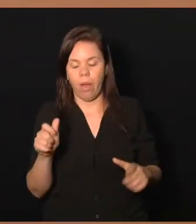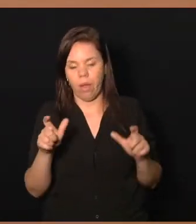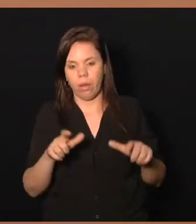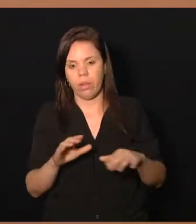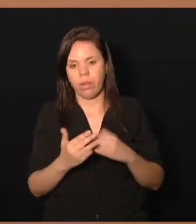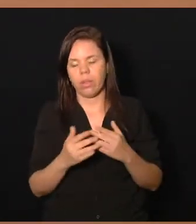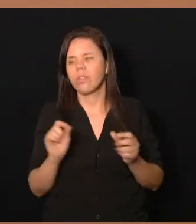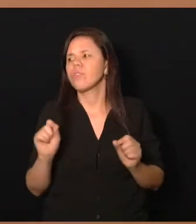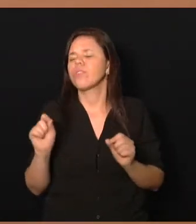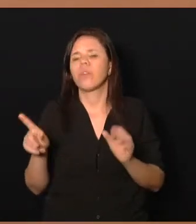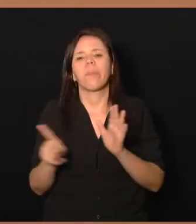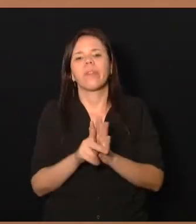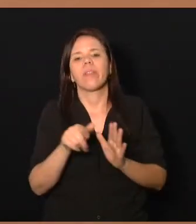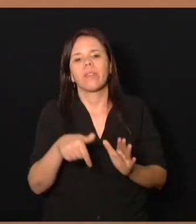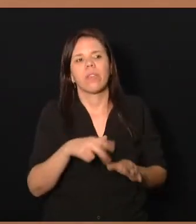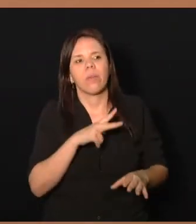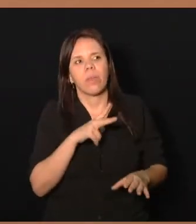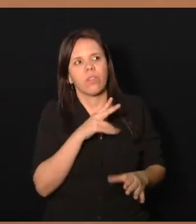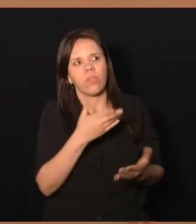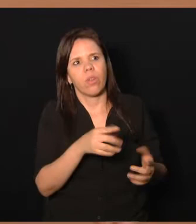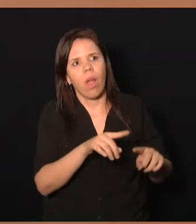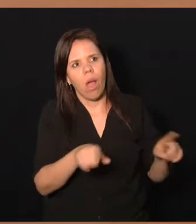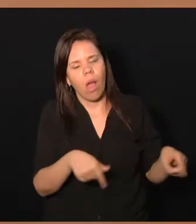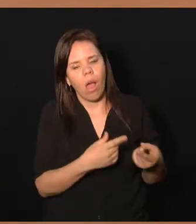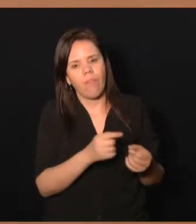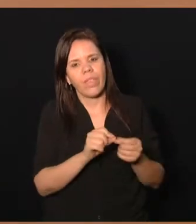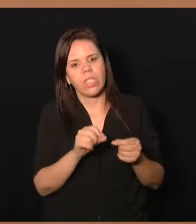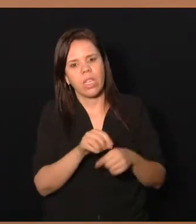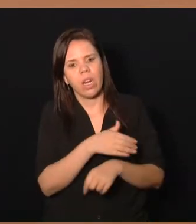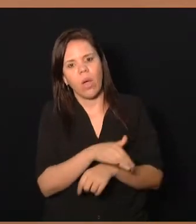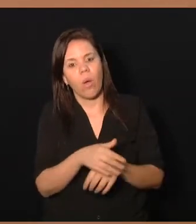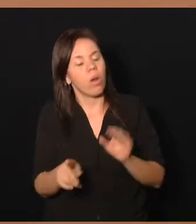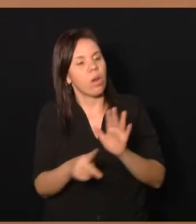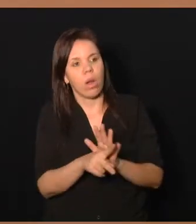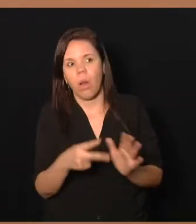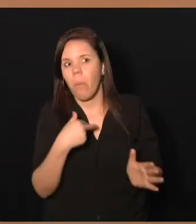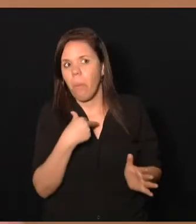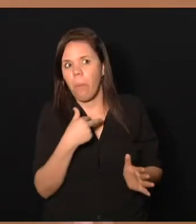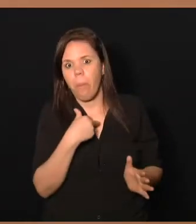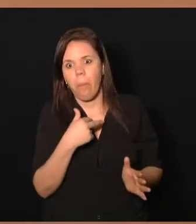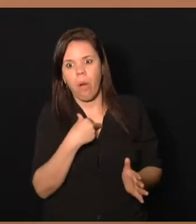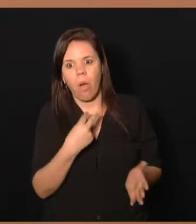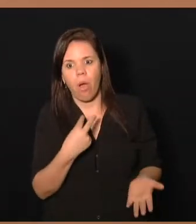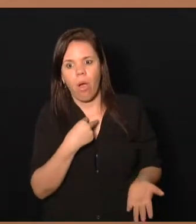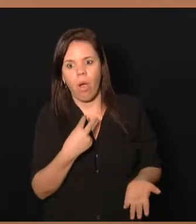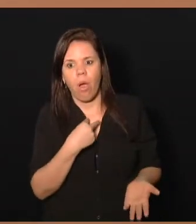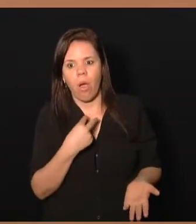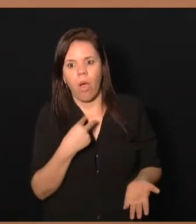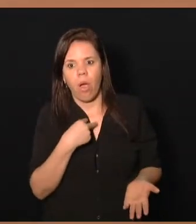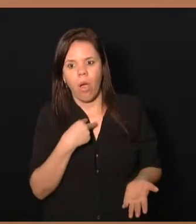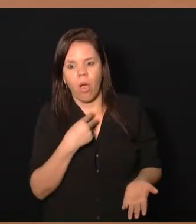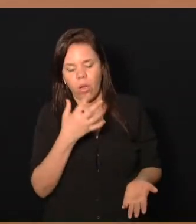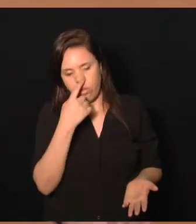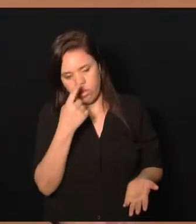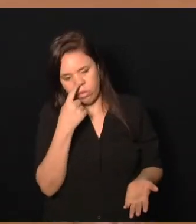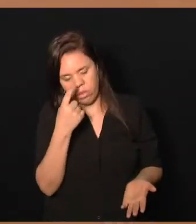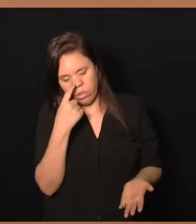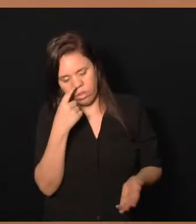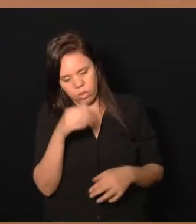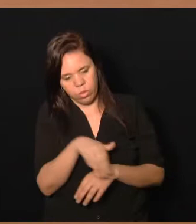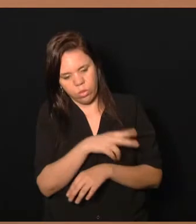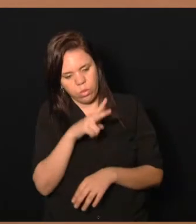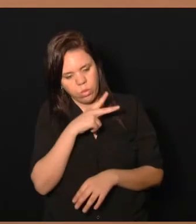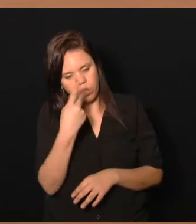quem é essa área aqui? Era particular. Fizeram a rua, era particular. Não pode o município intervir numa rua particular. Eles tiveram que fazer